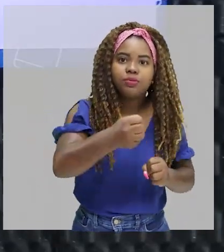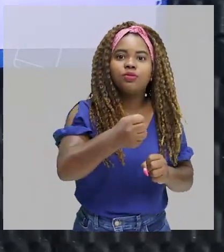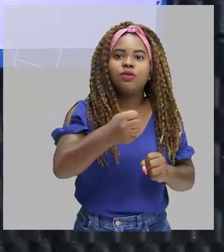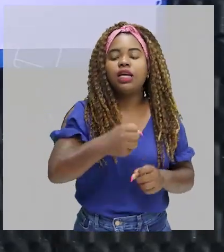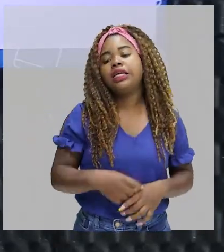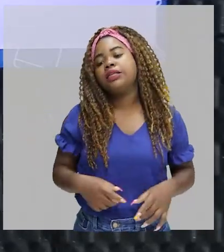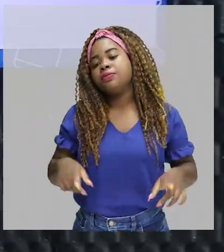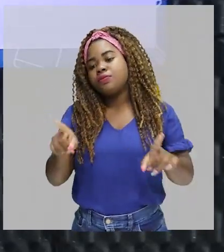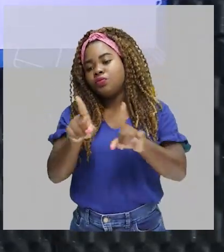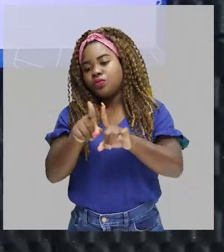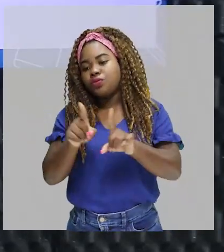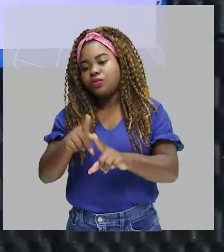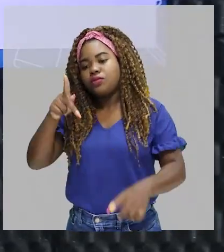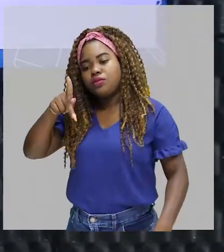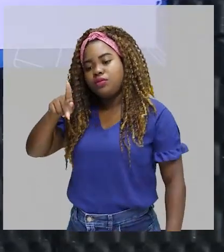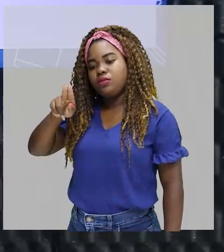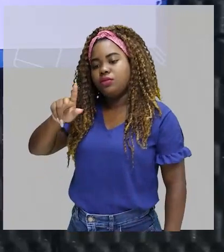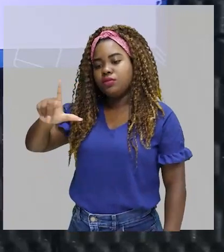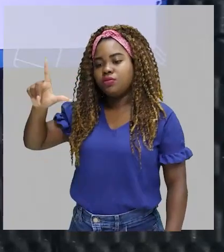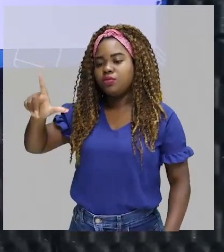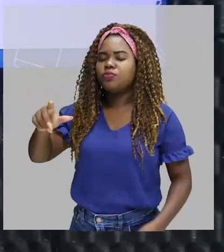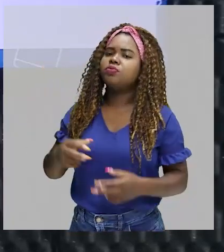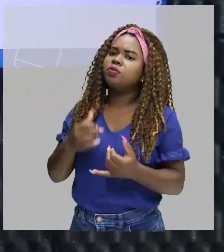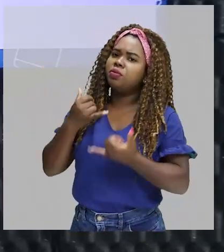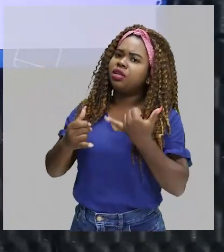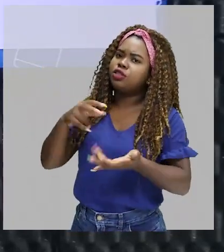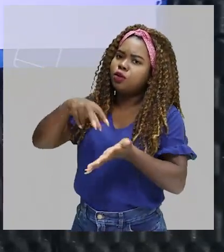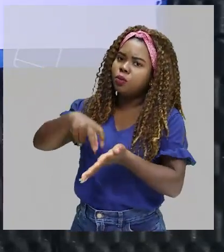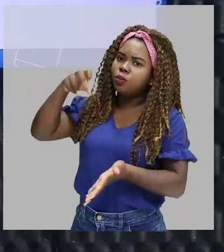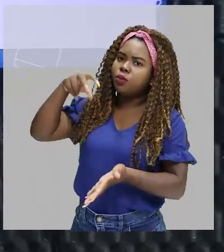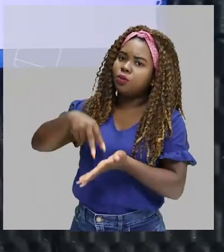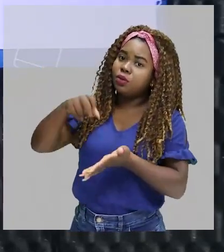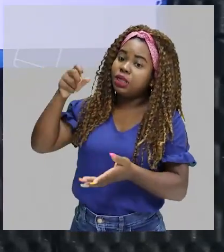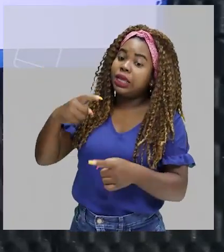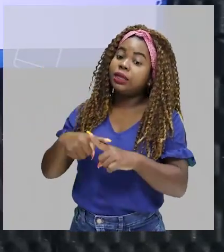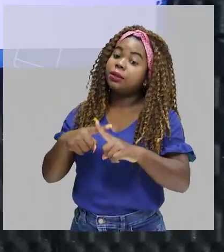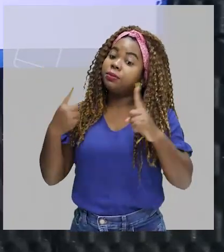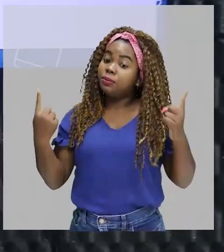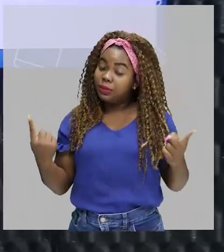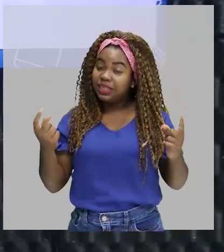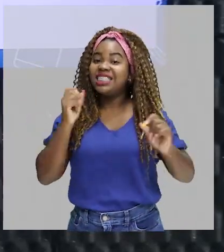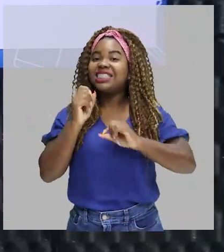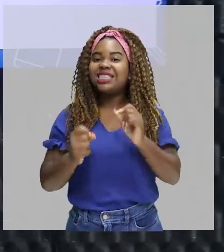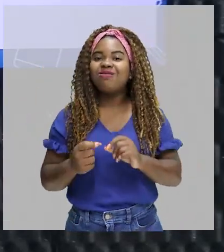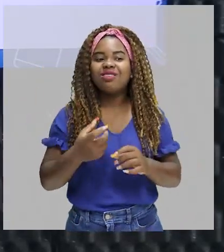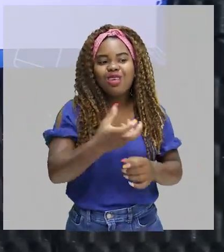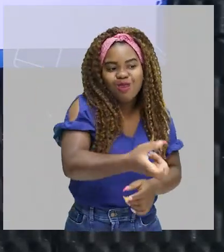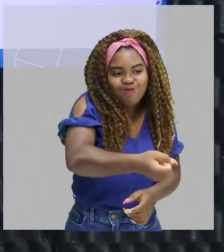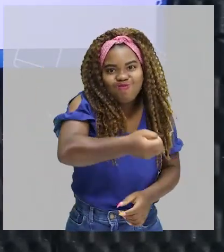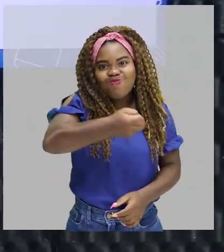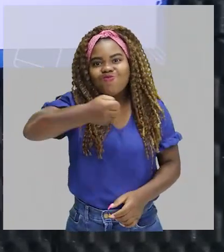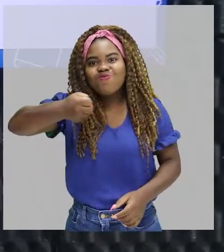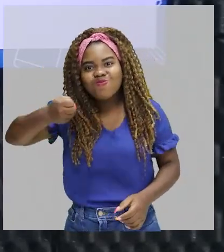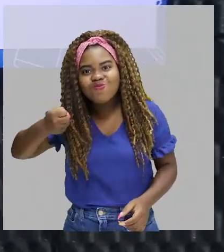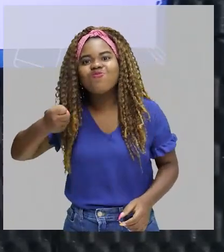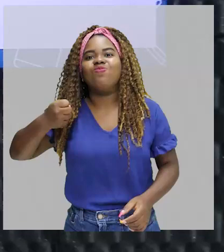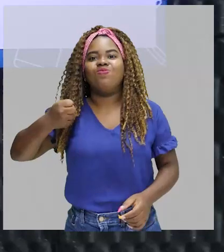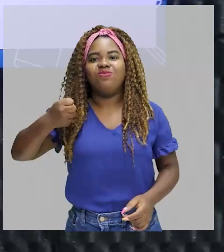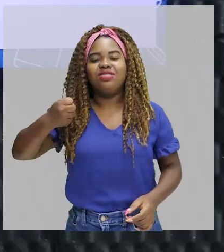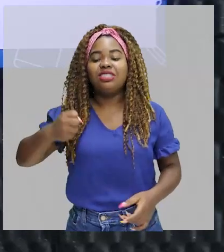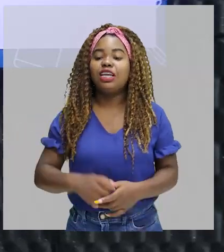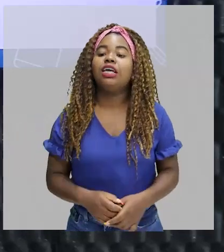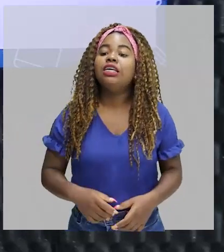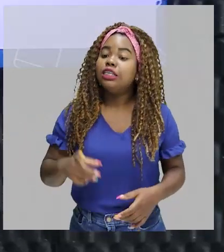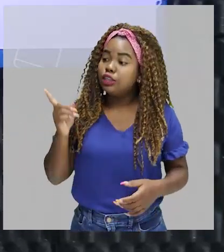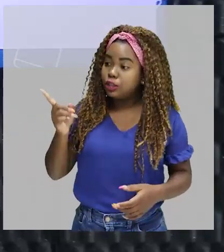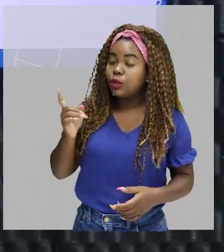Pull parece com pular, mas, na verdade, é puxar, tá bom? Então, essa é a ideia das